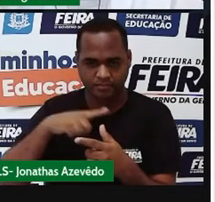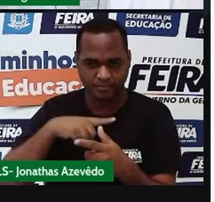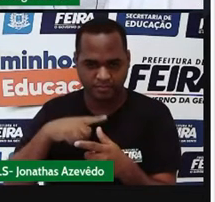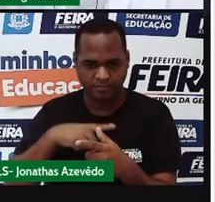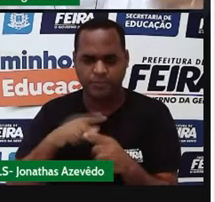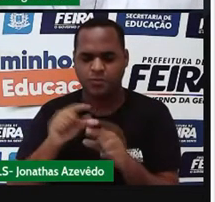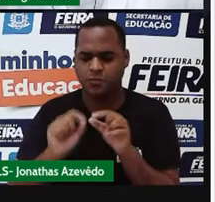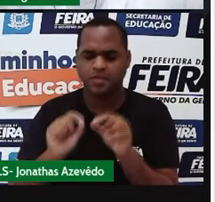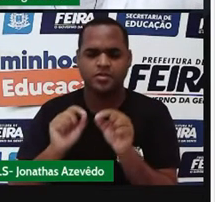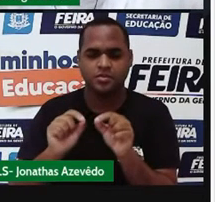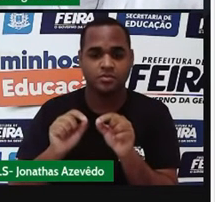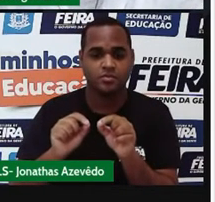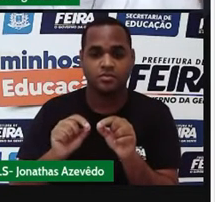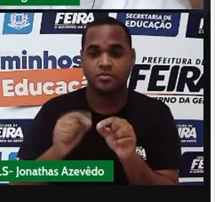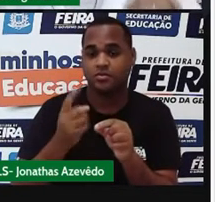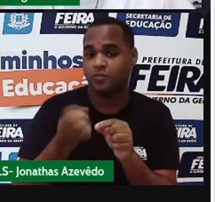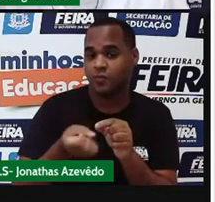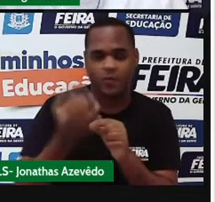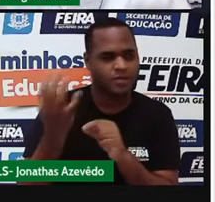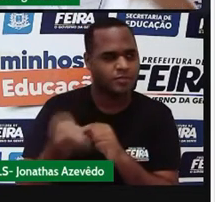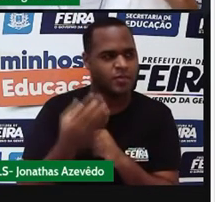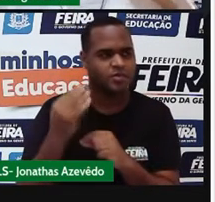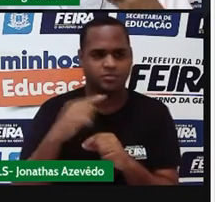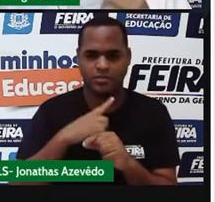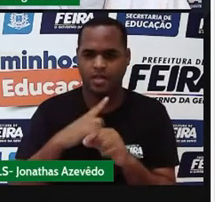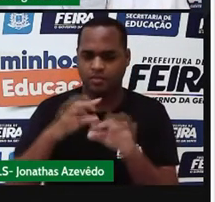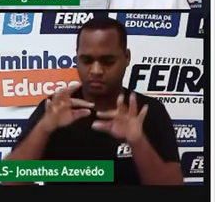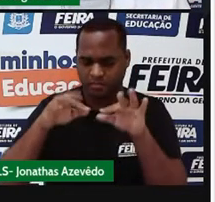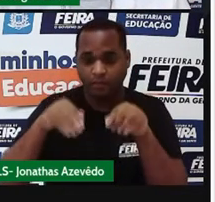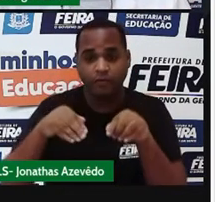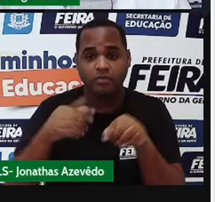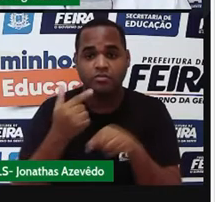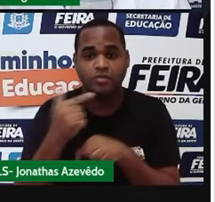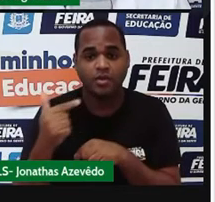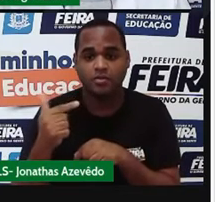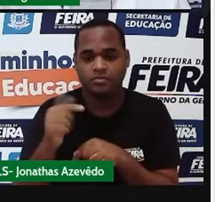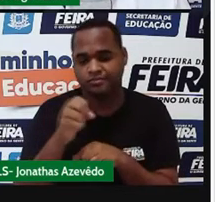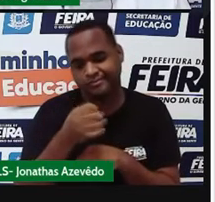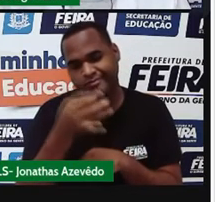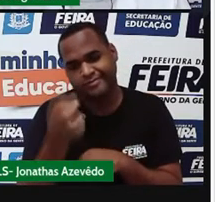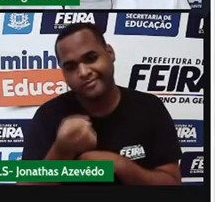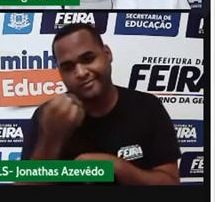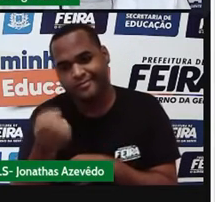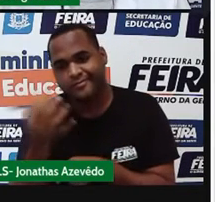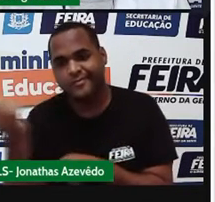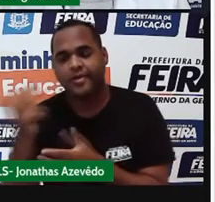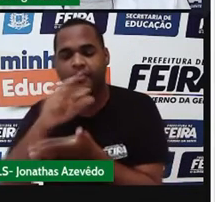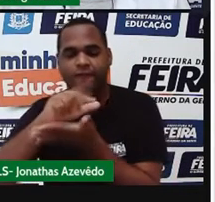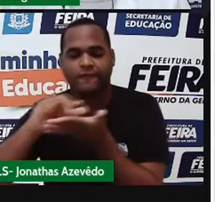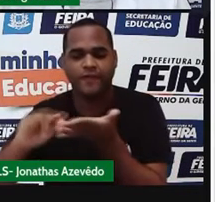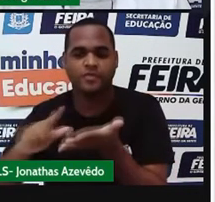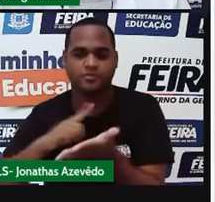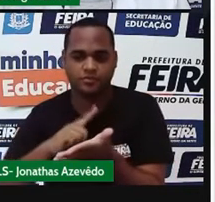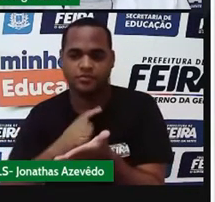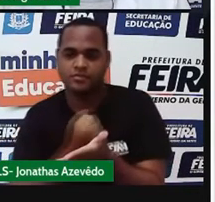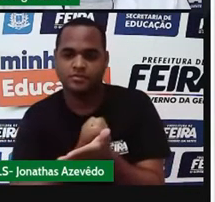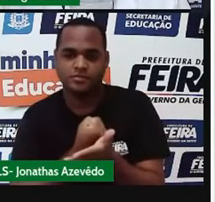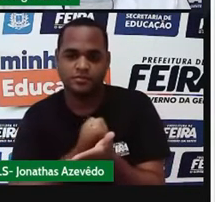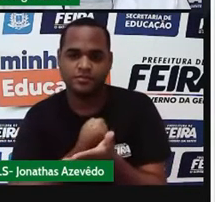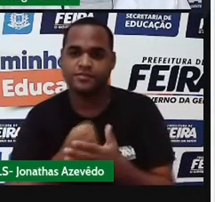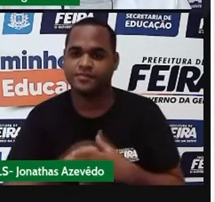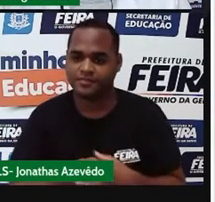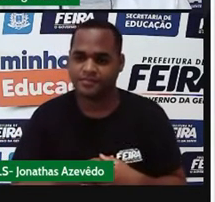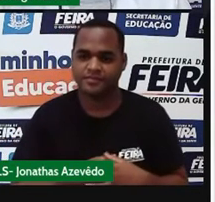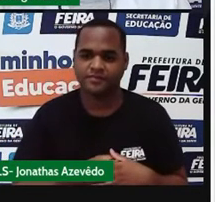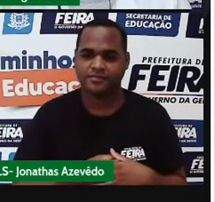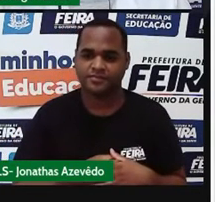ali uma quantidade infinita de algarismos aqui ó depois